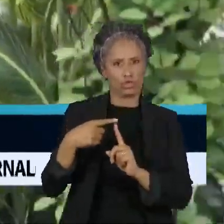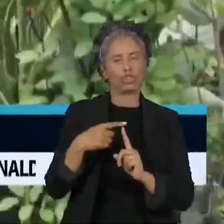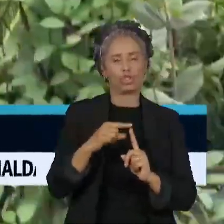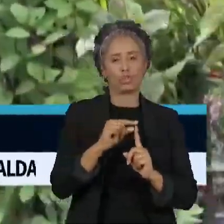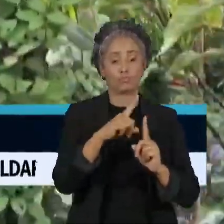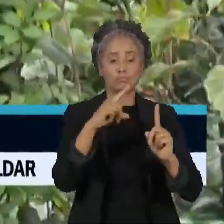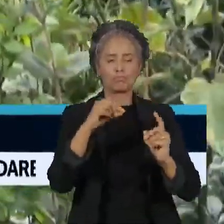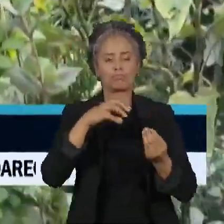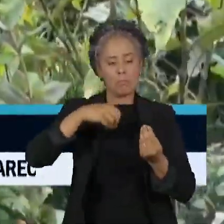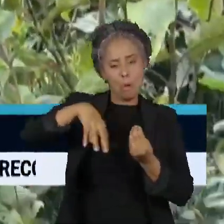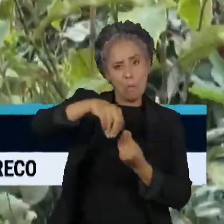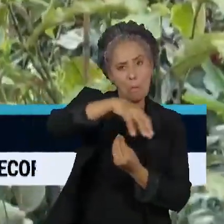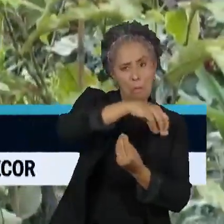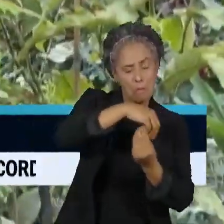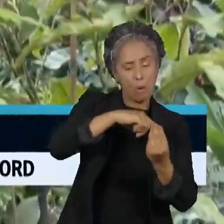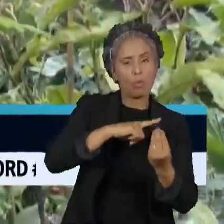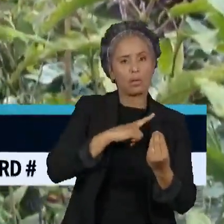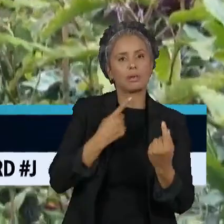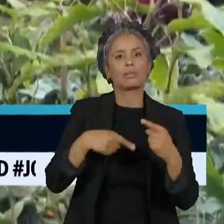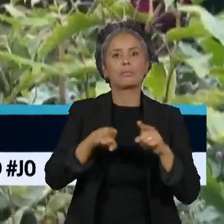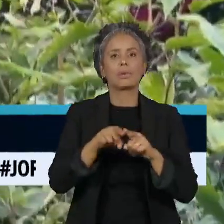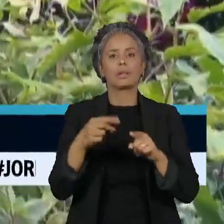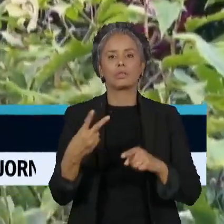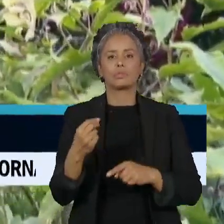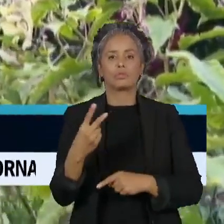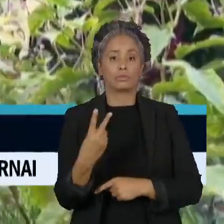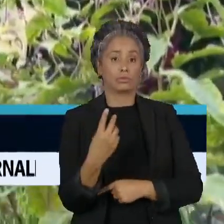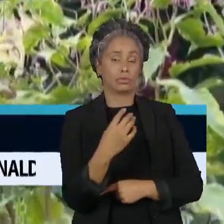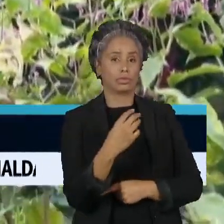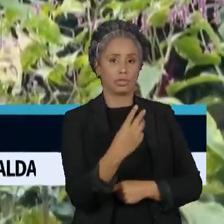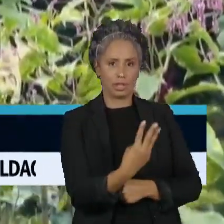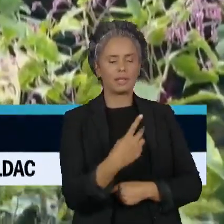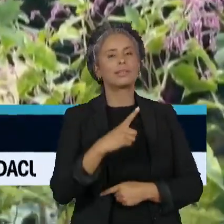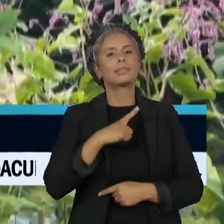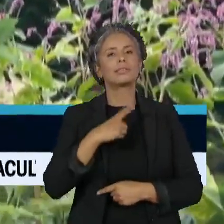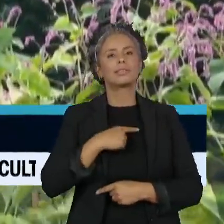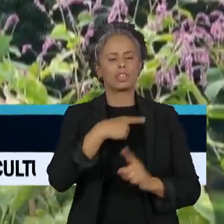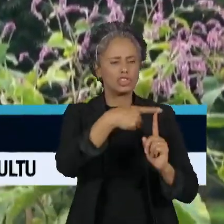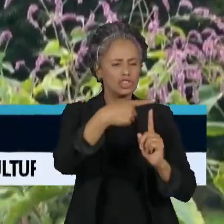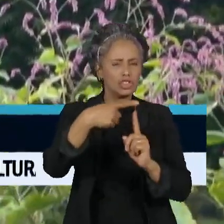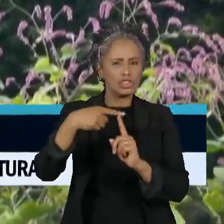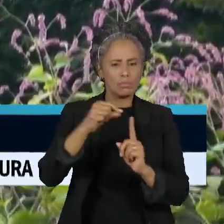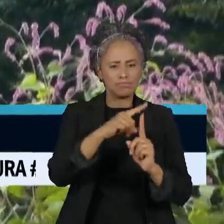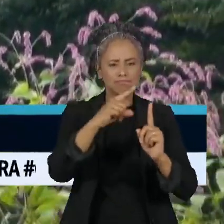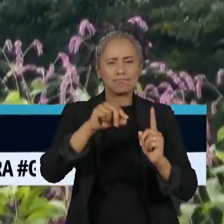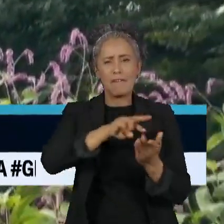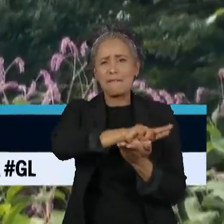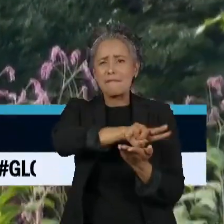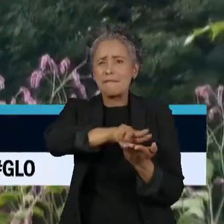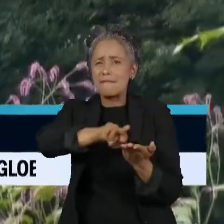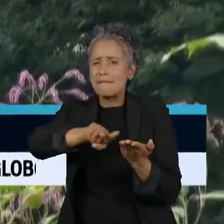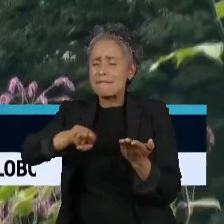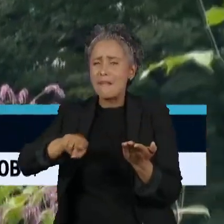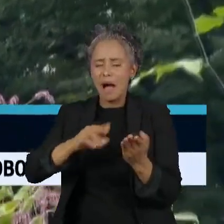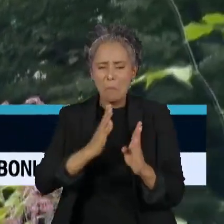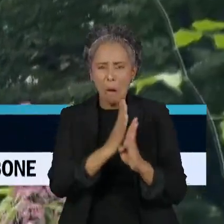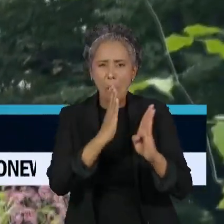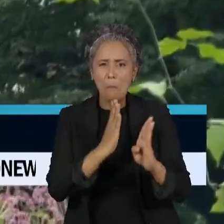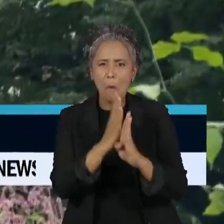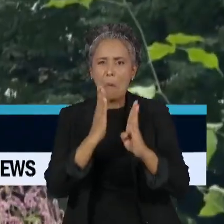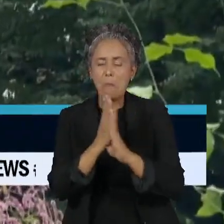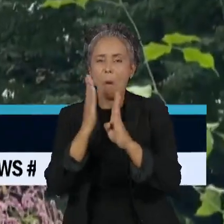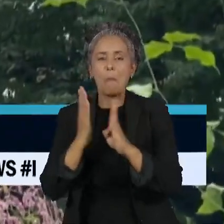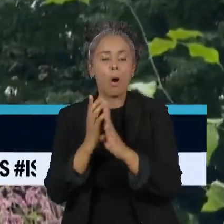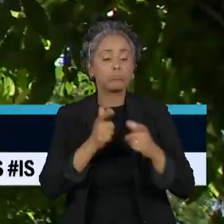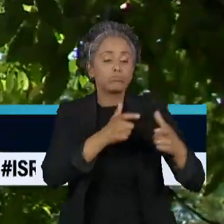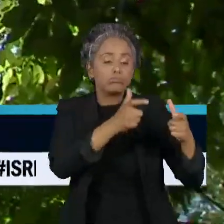de 2023 lista todas as espécies vegetais conhecidas e identifica regiões